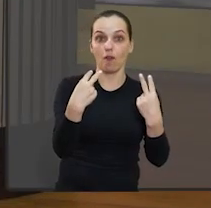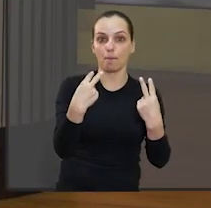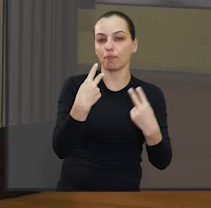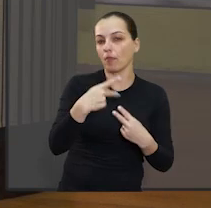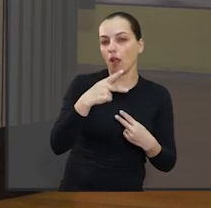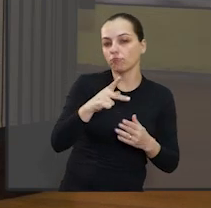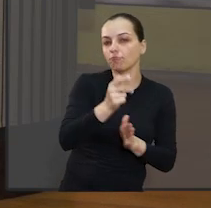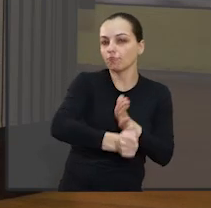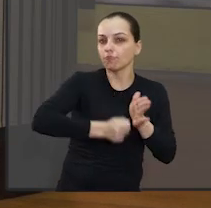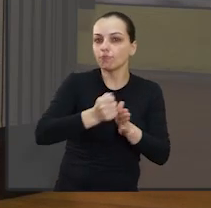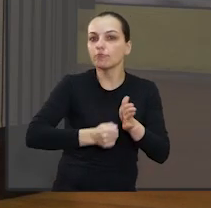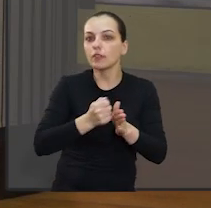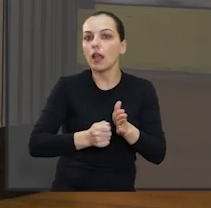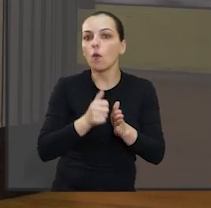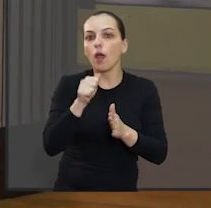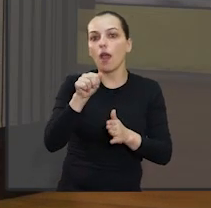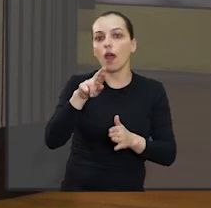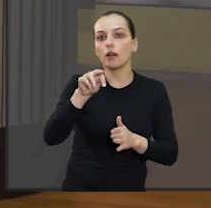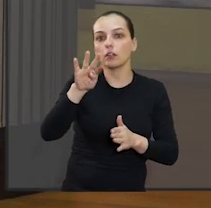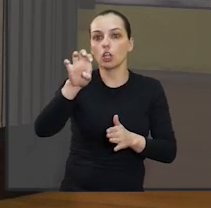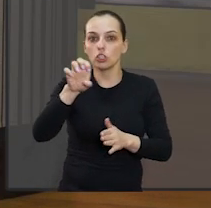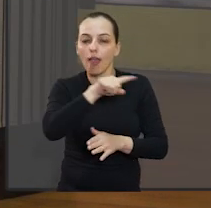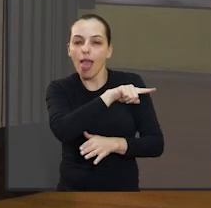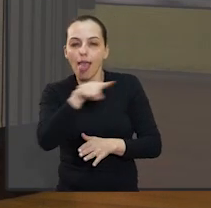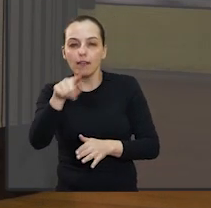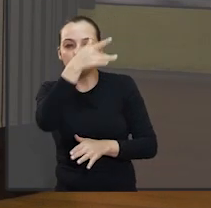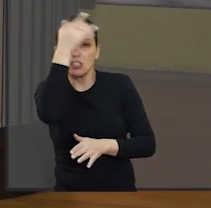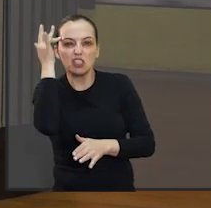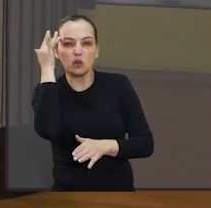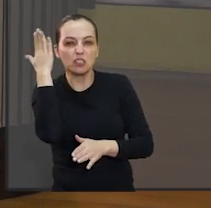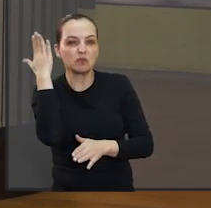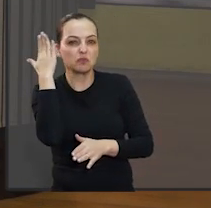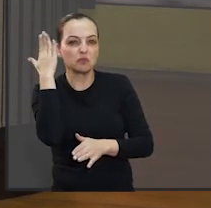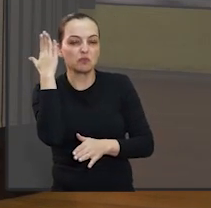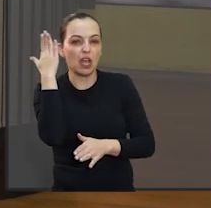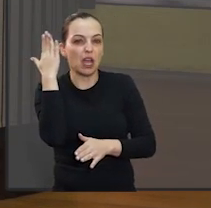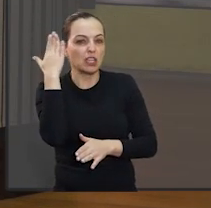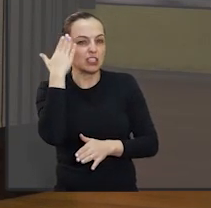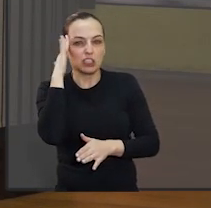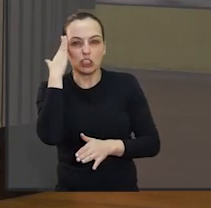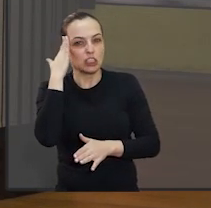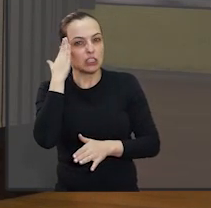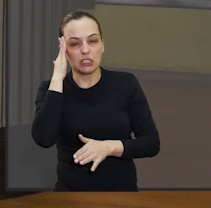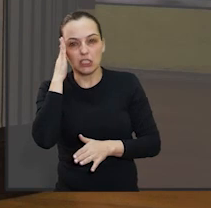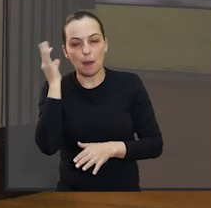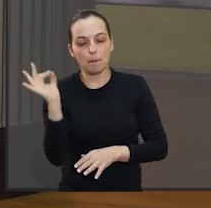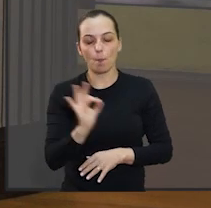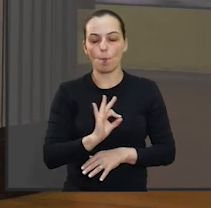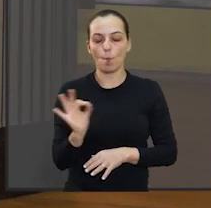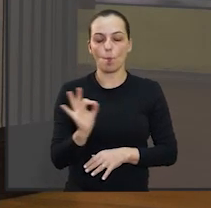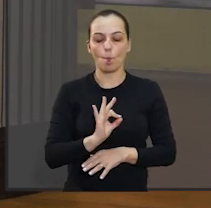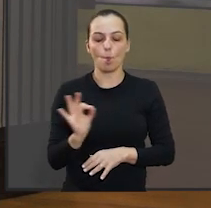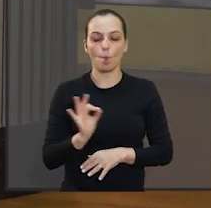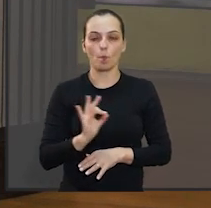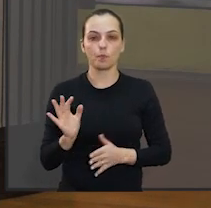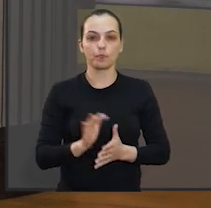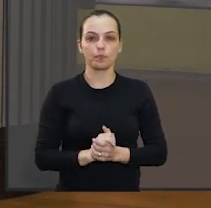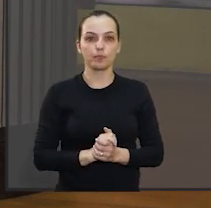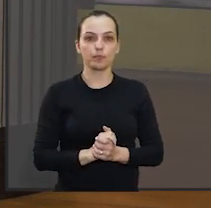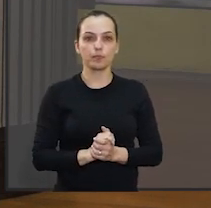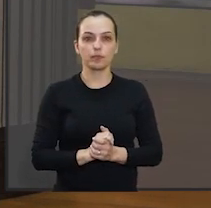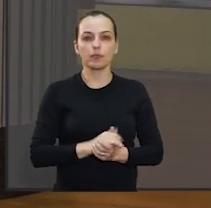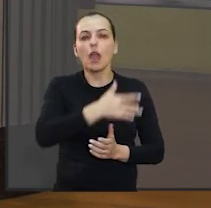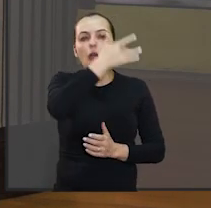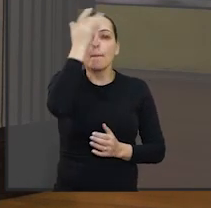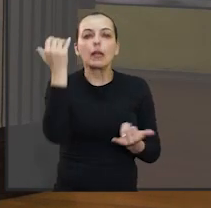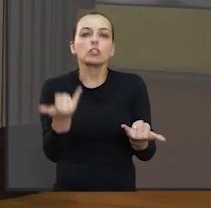Existe algo que se reflete muito na cidade, que é o desconhecimento da arte, da importância da arte. Então, quando alguém